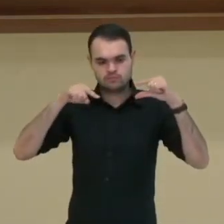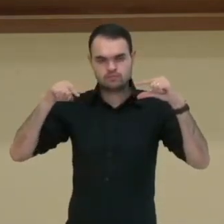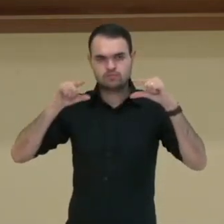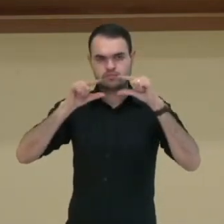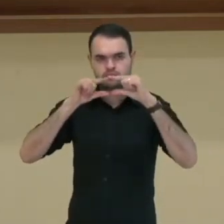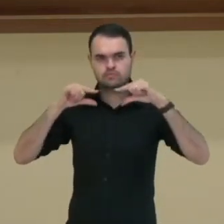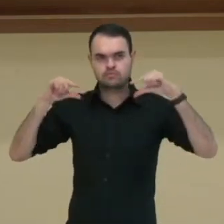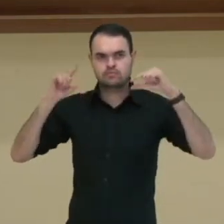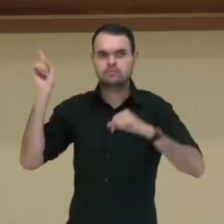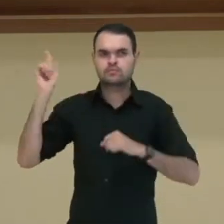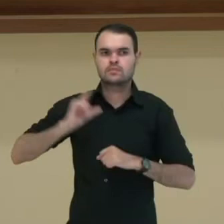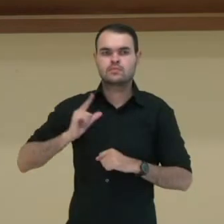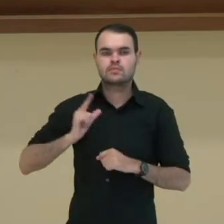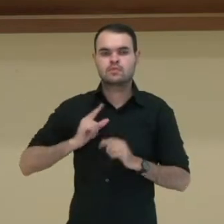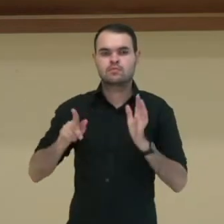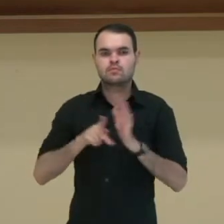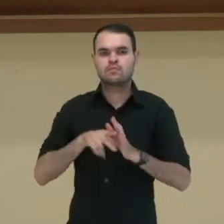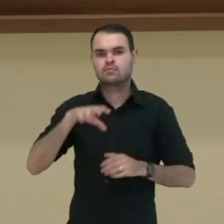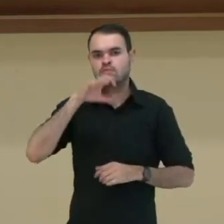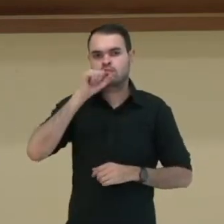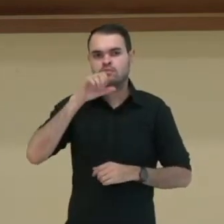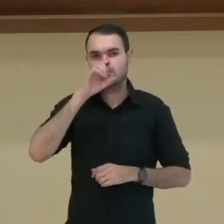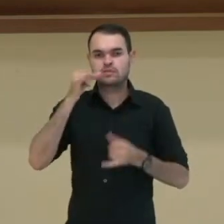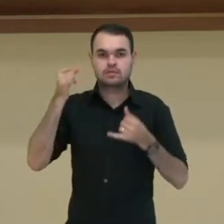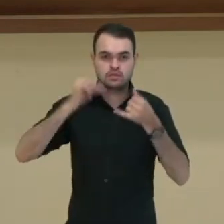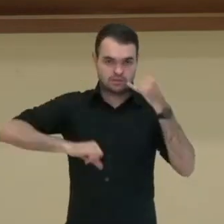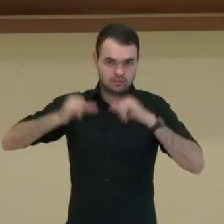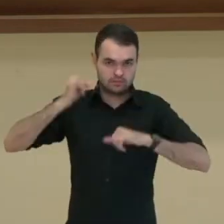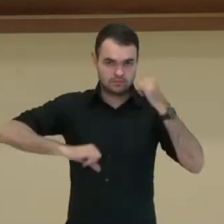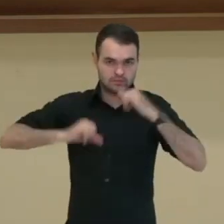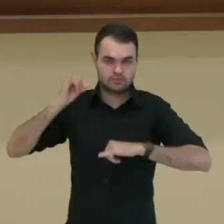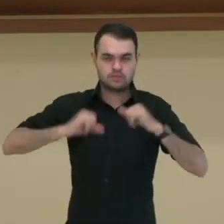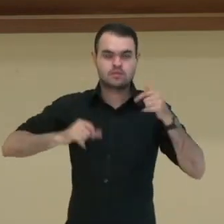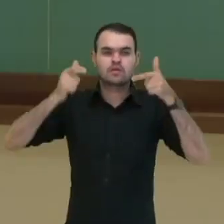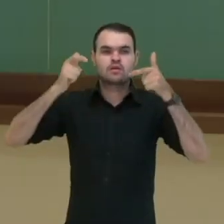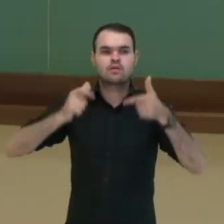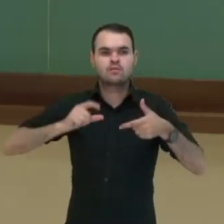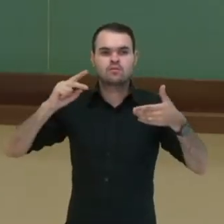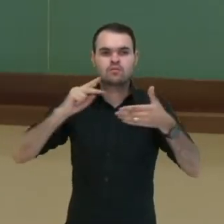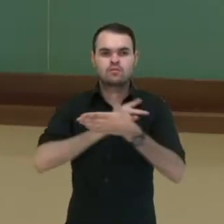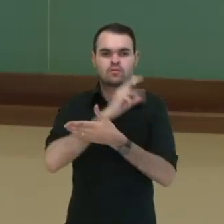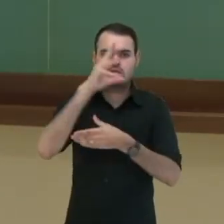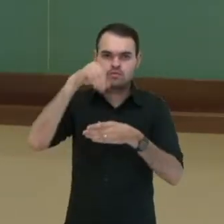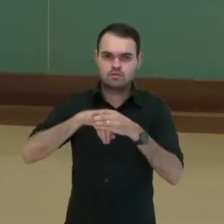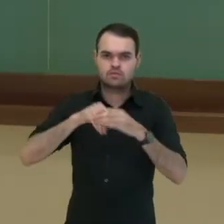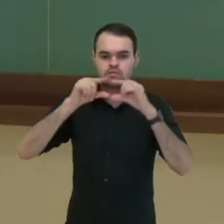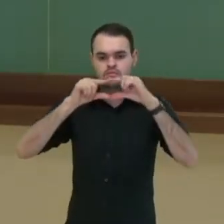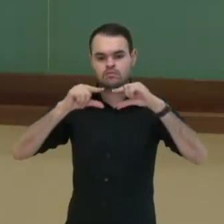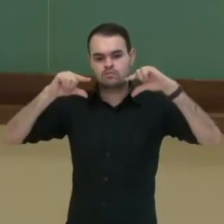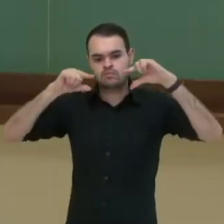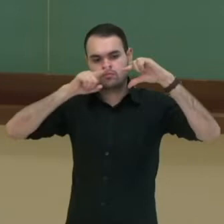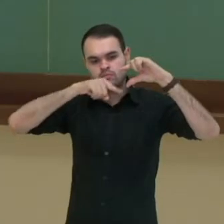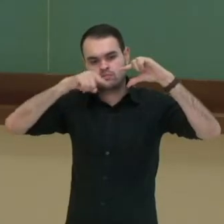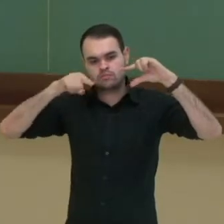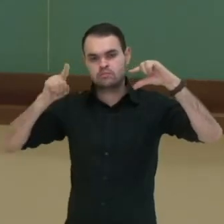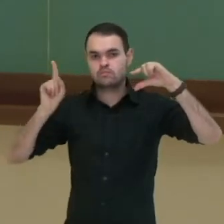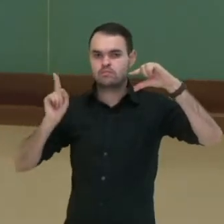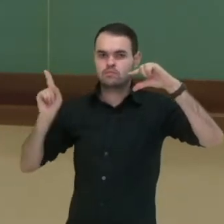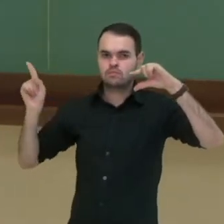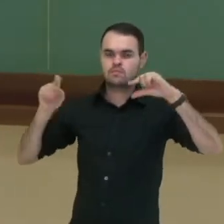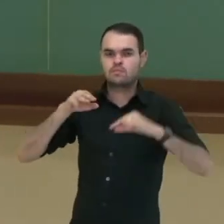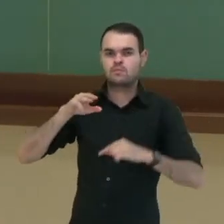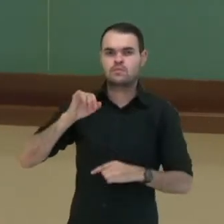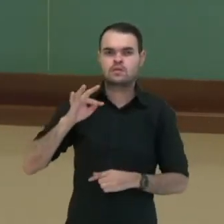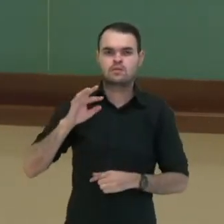equação, né, da respiração celular, que ocorre onde mesmo? Na mitocôndria, né? Lembrando então